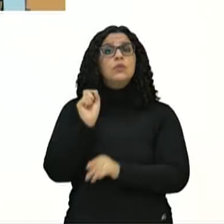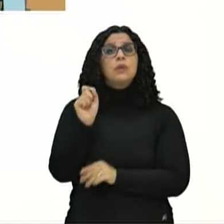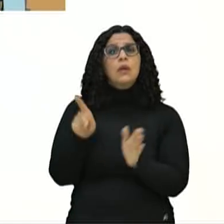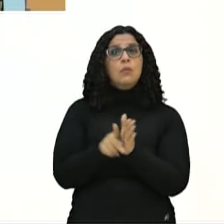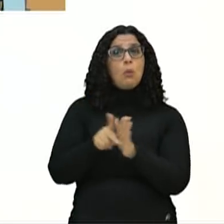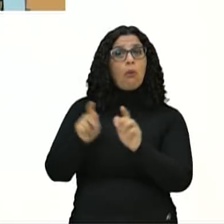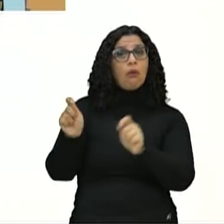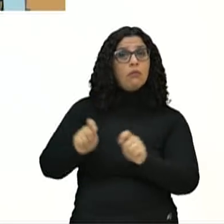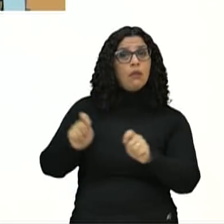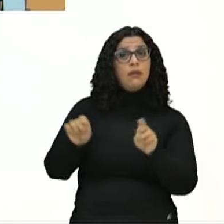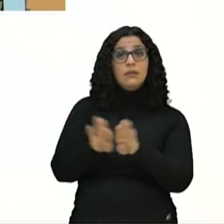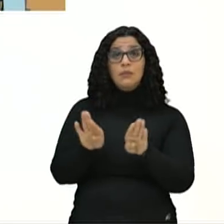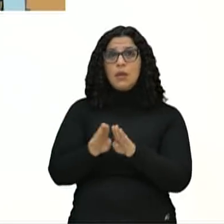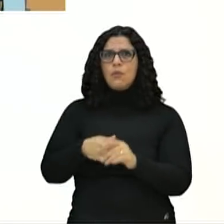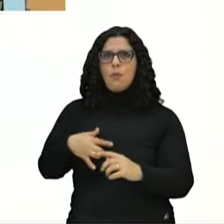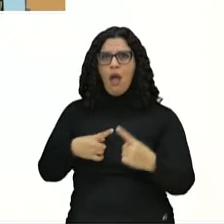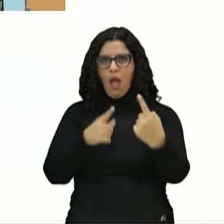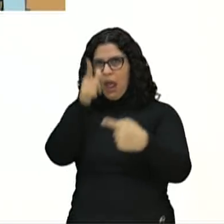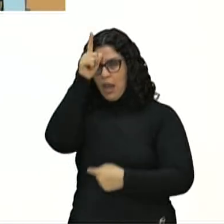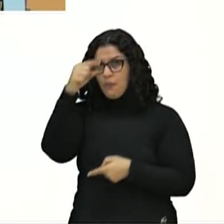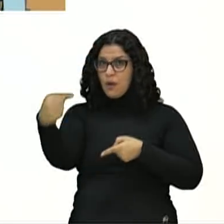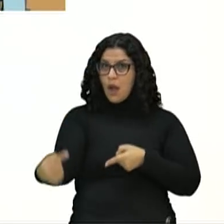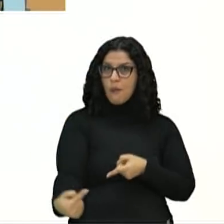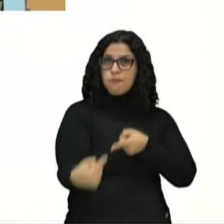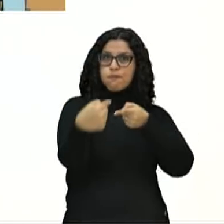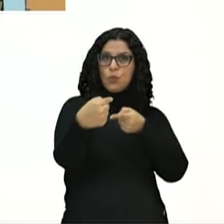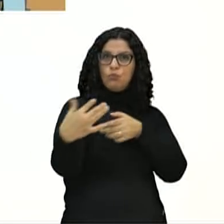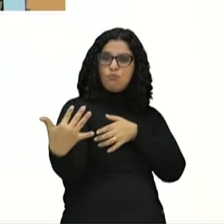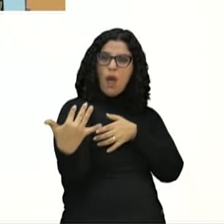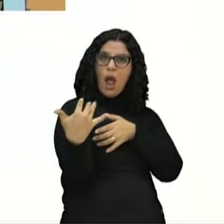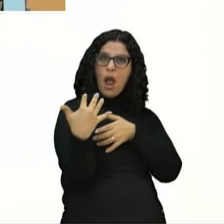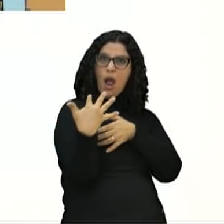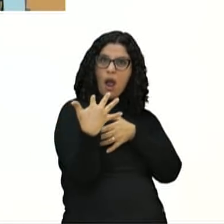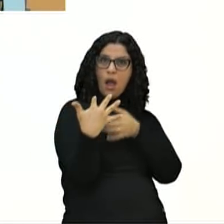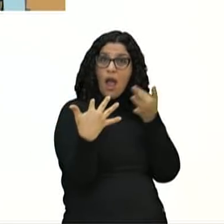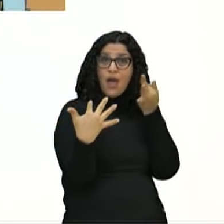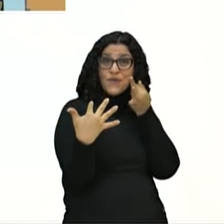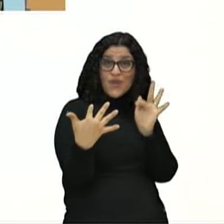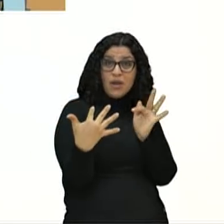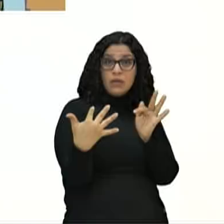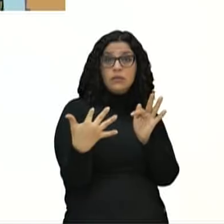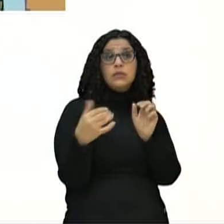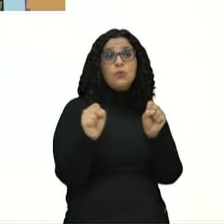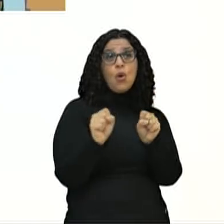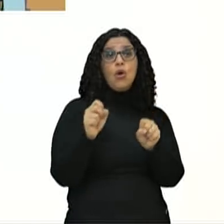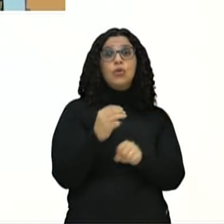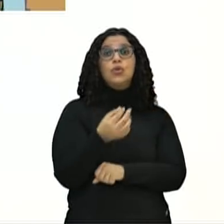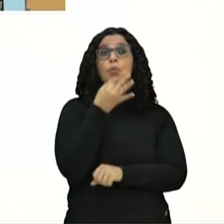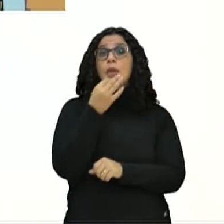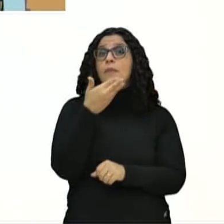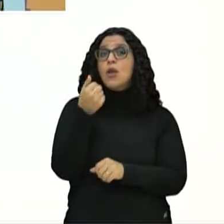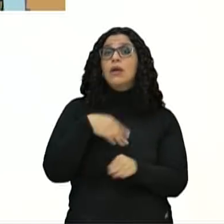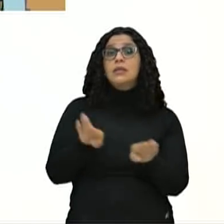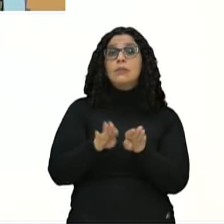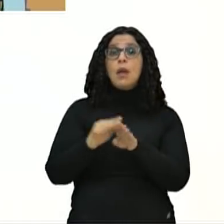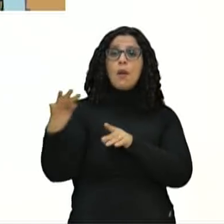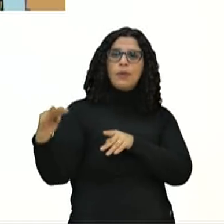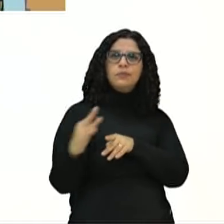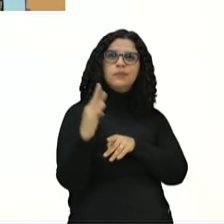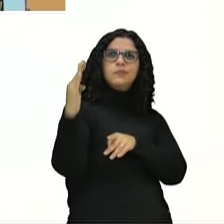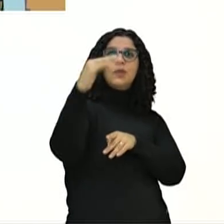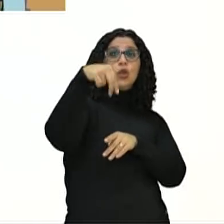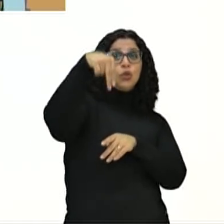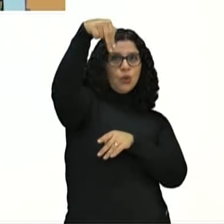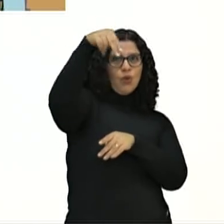as possibilidades de ataque da Alemanha sobre a França teriam mais chance de sucesso se viessem pelo